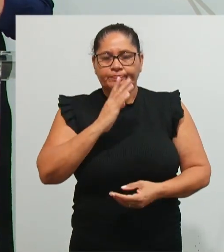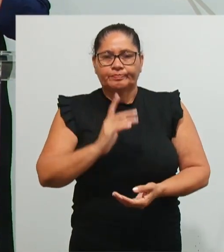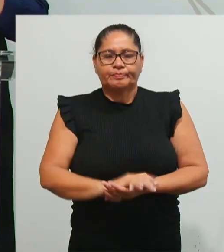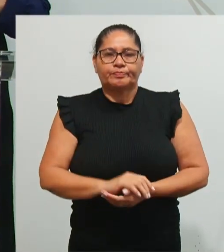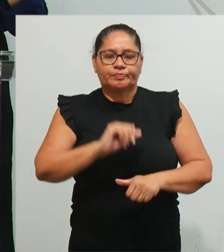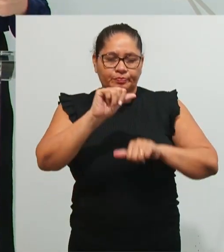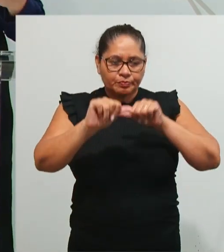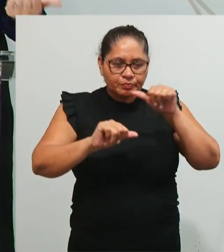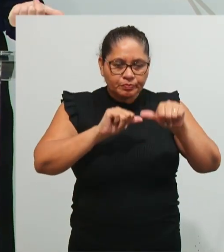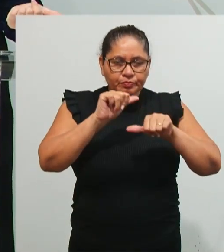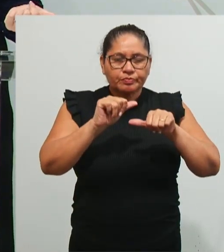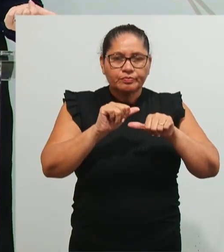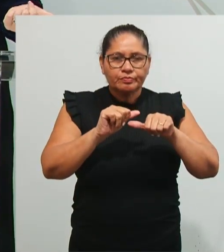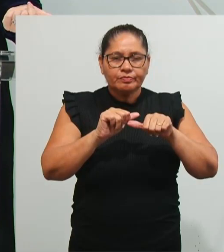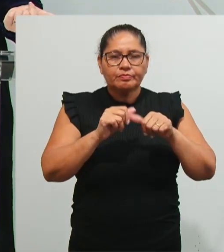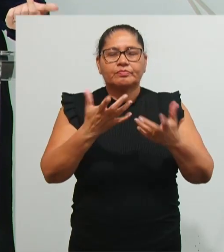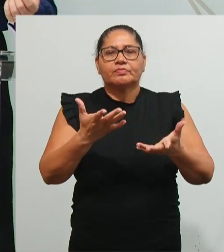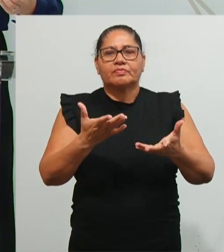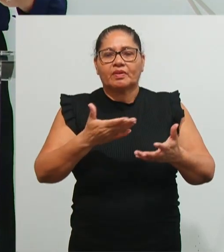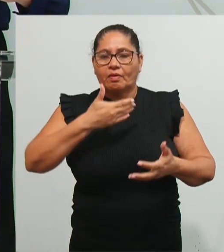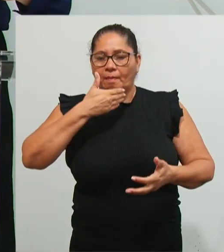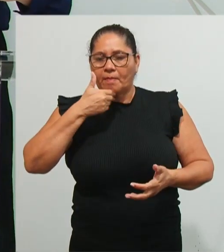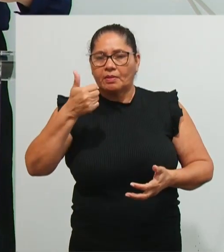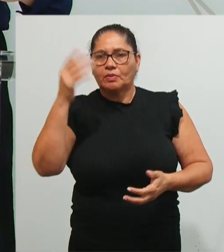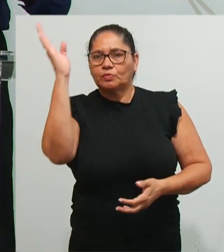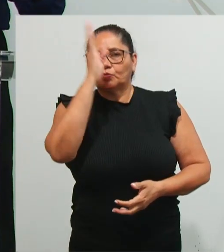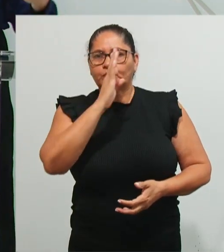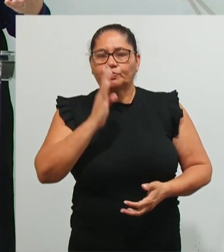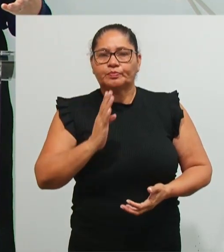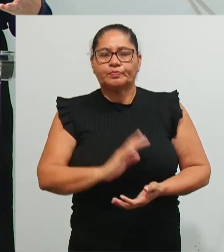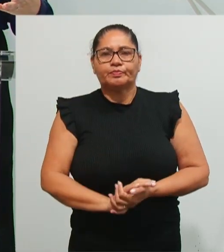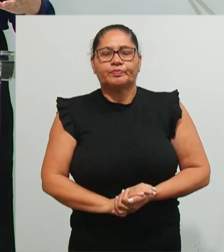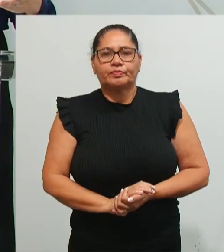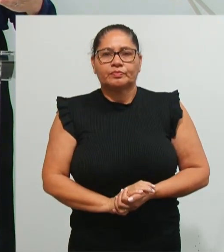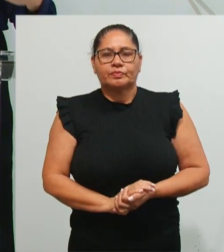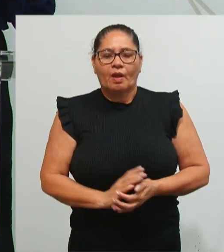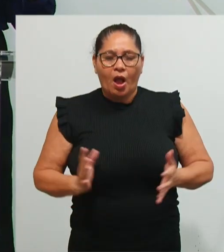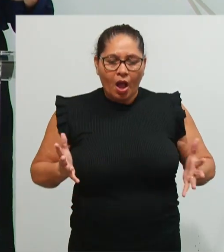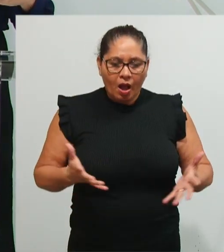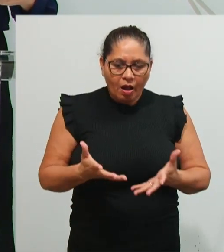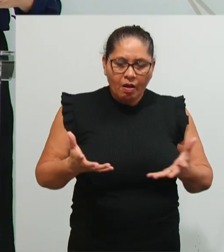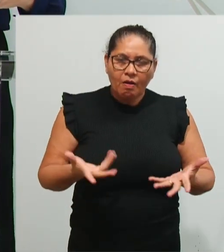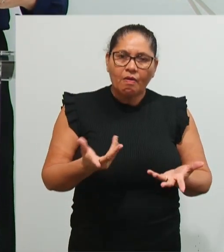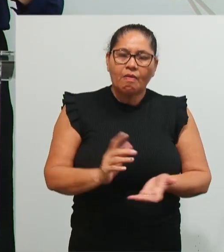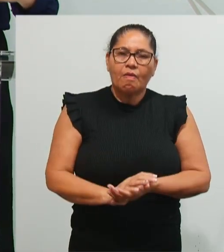reforma vai trazer muita modernização para o Brasil, vai incentivar um